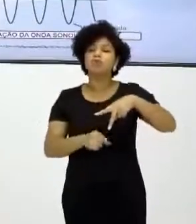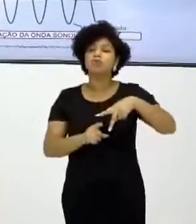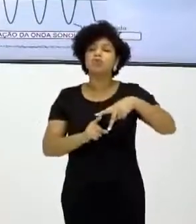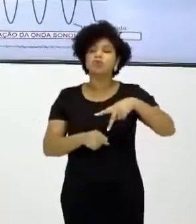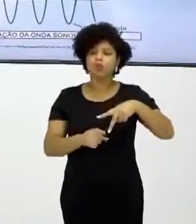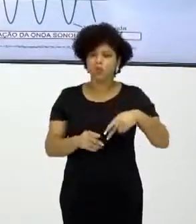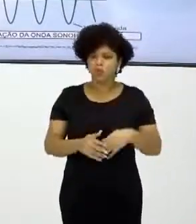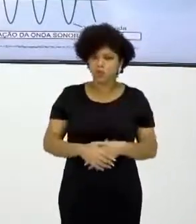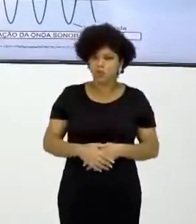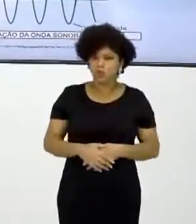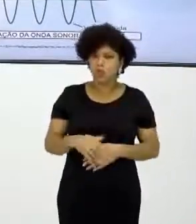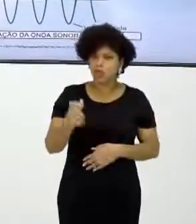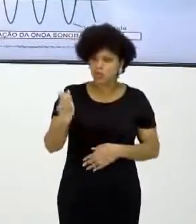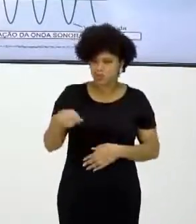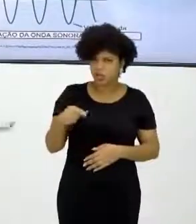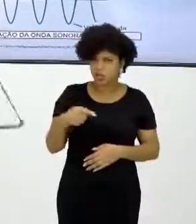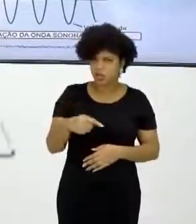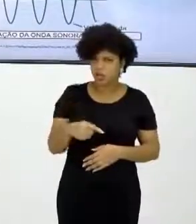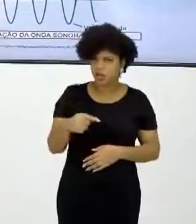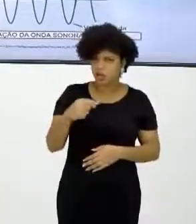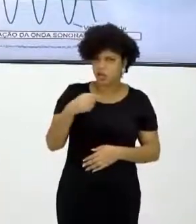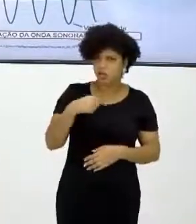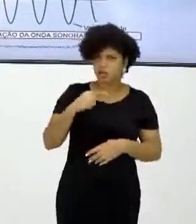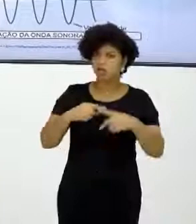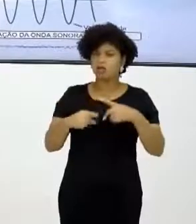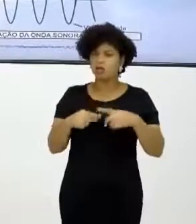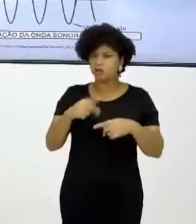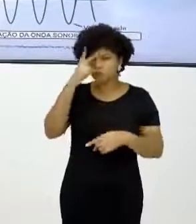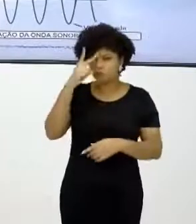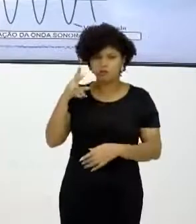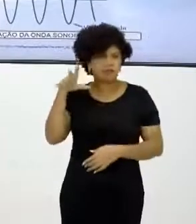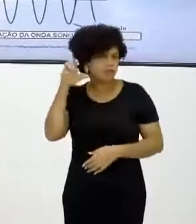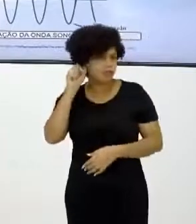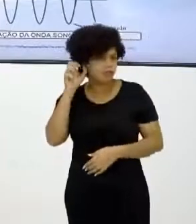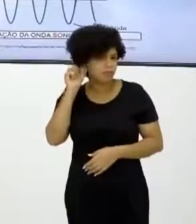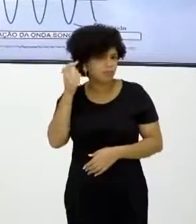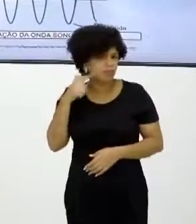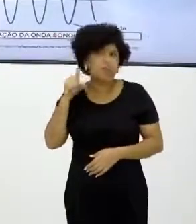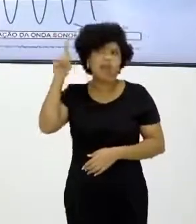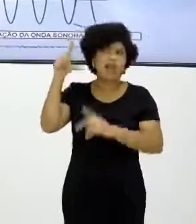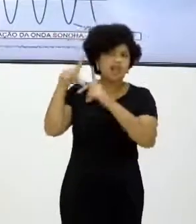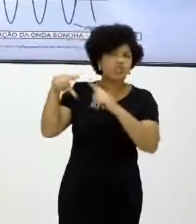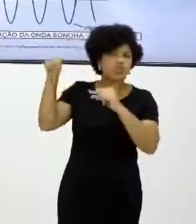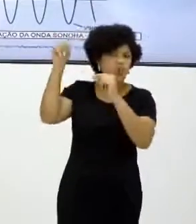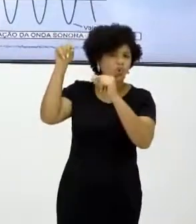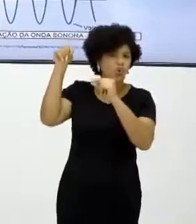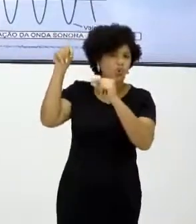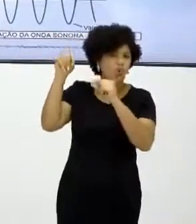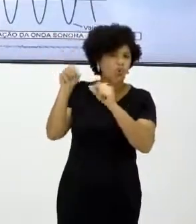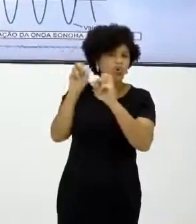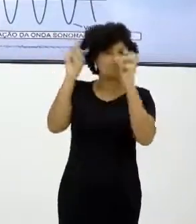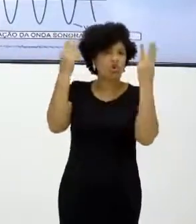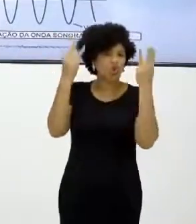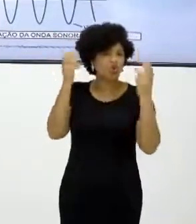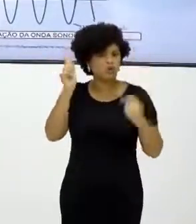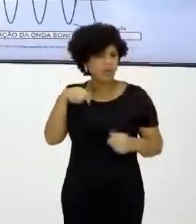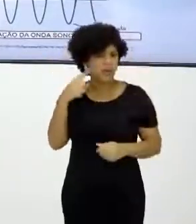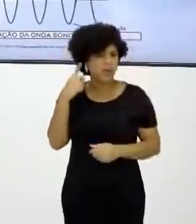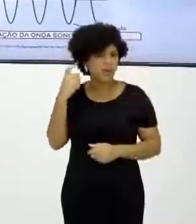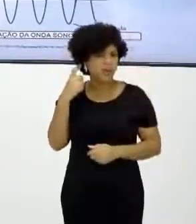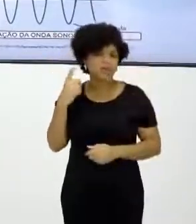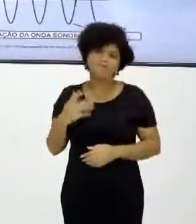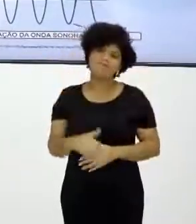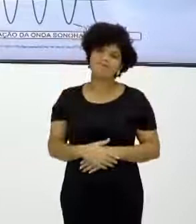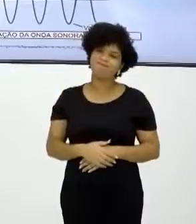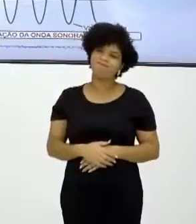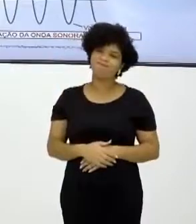Será que a pessoa ia estar lá junto comigo ali, né? Eu e o Joel tocando lá. O pessoal ia ouvir a gente tocar lá na Lua, né? Fazer um show na Lua? É possível? No caso